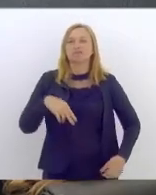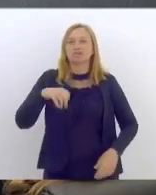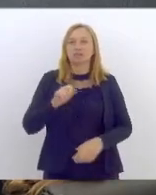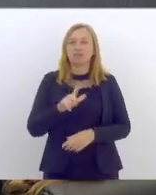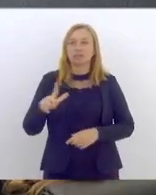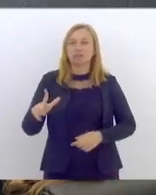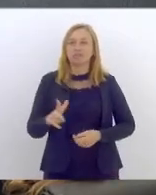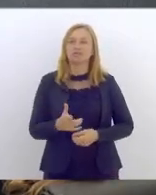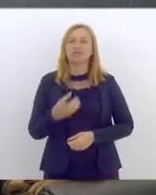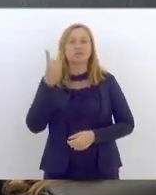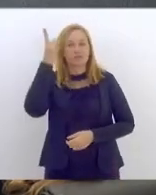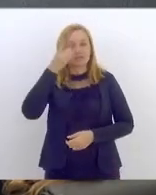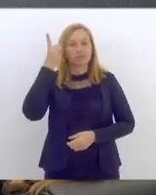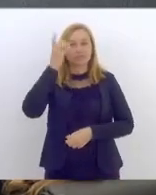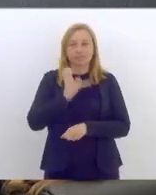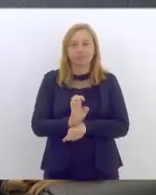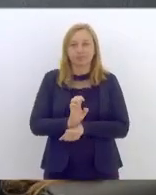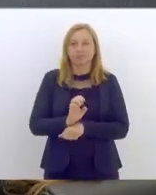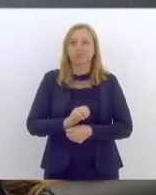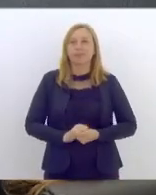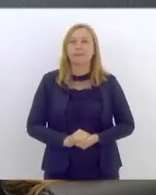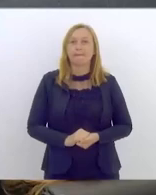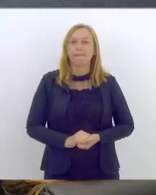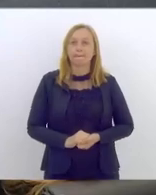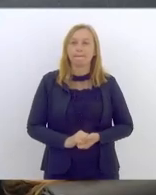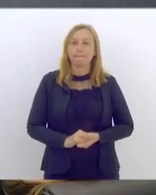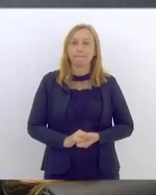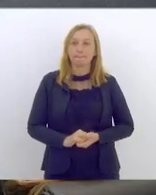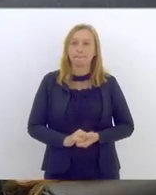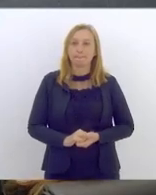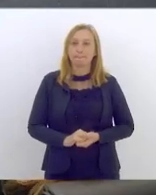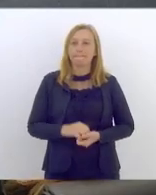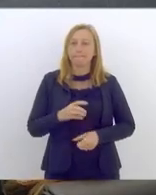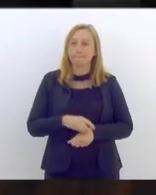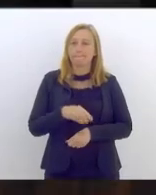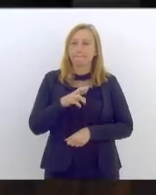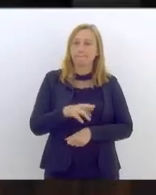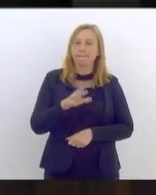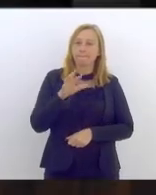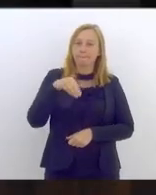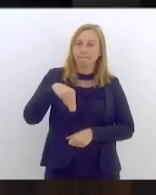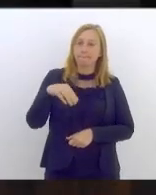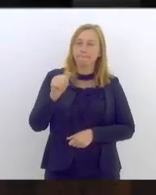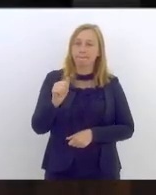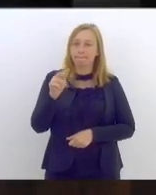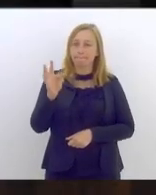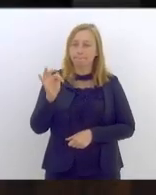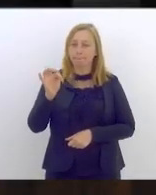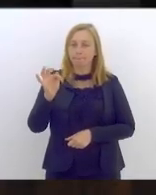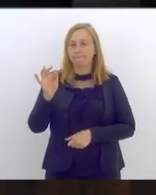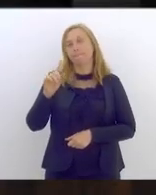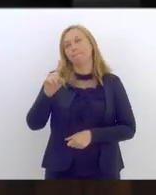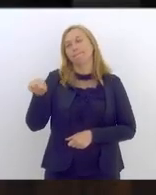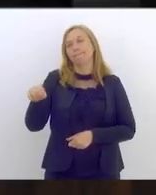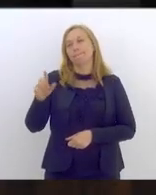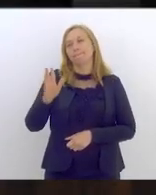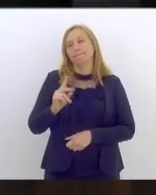de Carvalho nosso deputado estadual Dr Marcondes que já saiu então